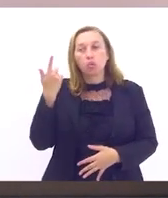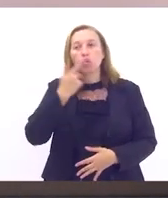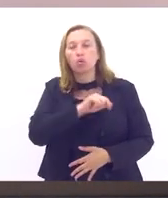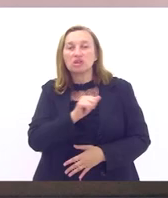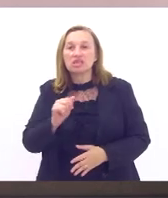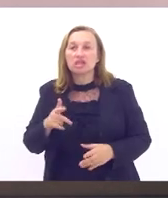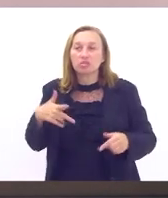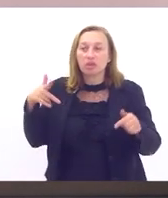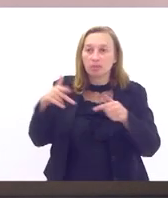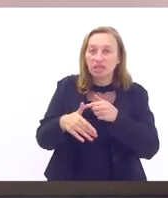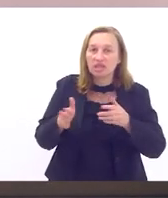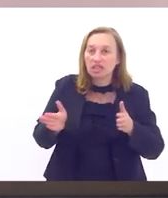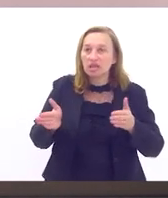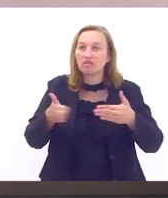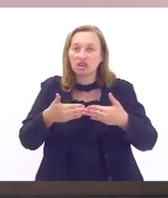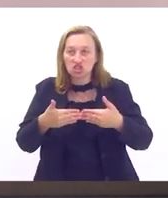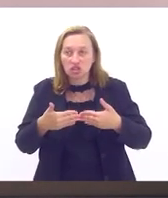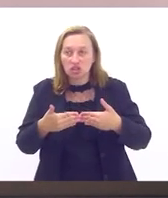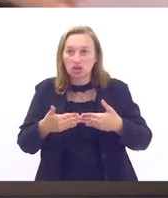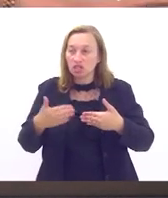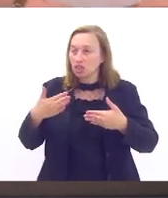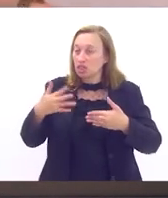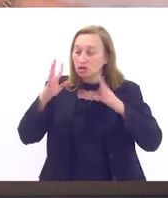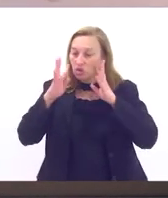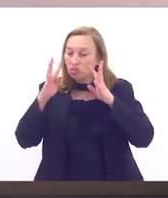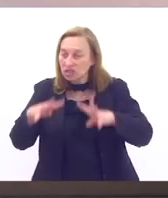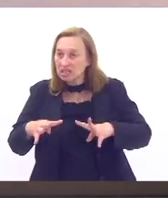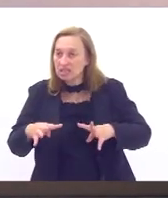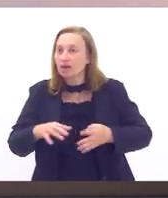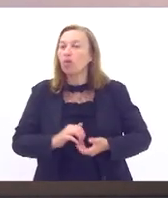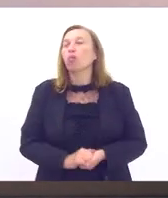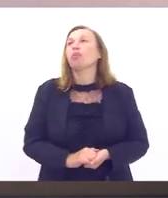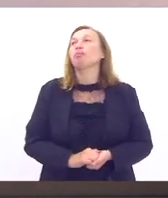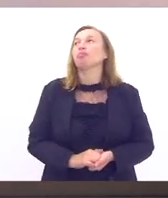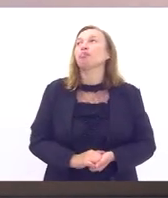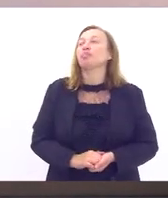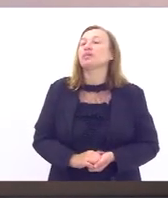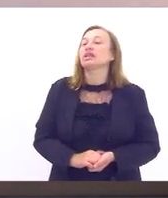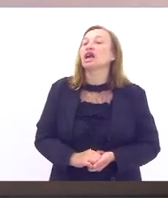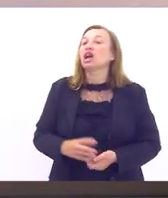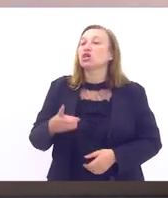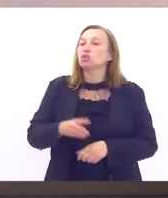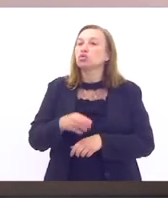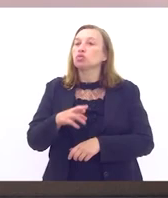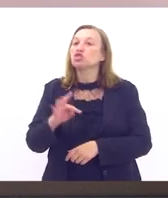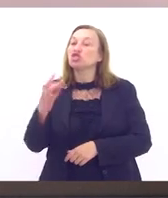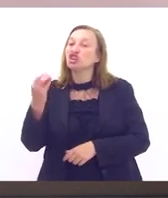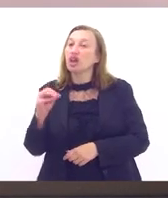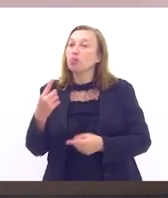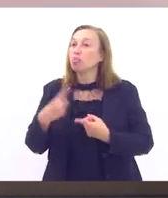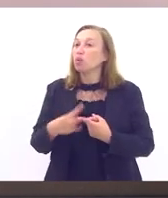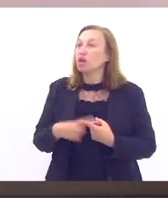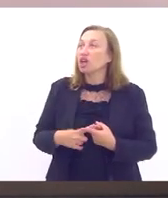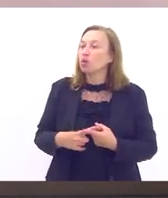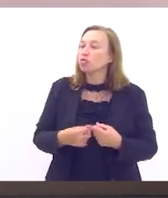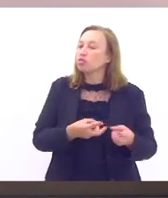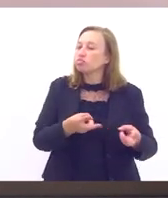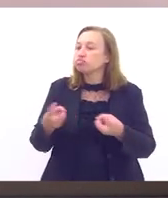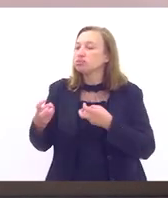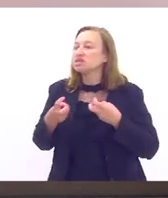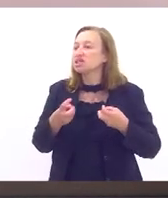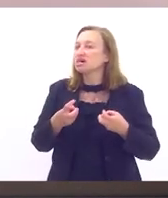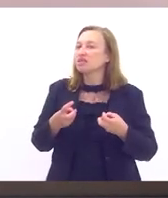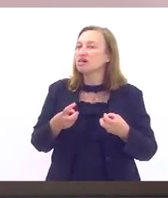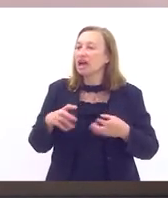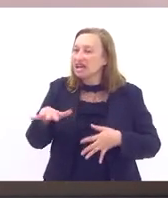conseguimos impedir esse fechamento, e me chamou muita atenção doutor Tiago, porque quando a gente observava